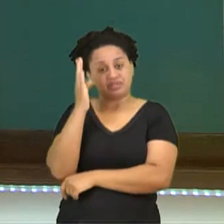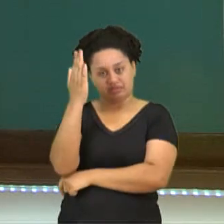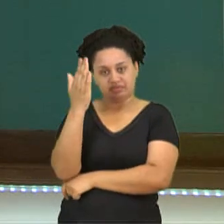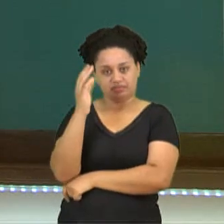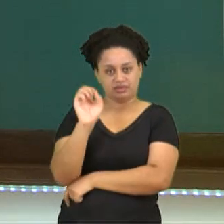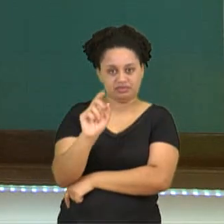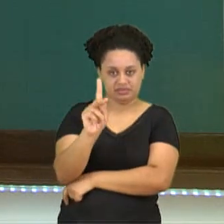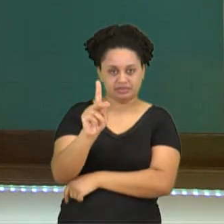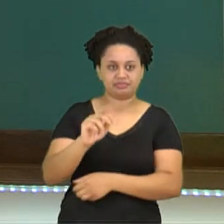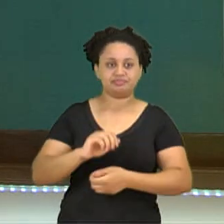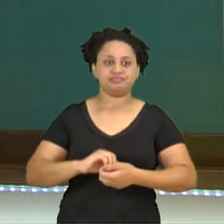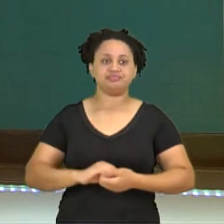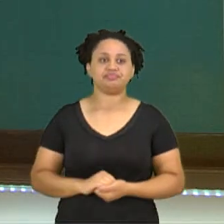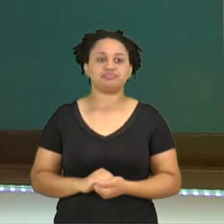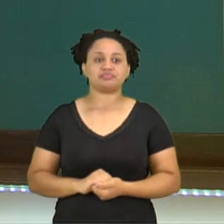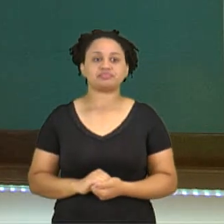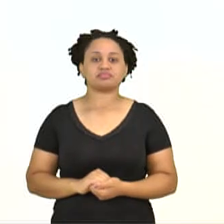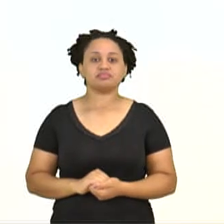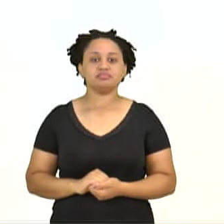ok, pessoal?